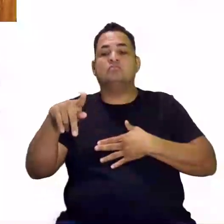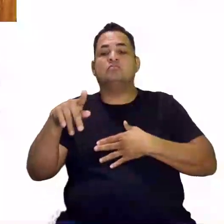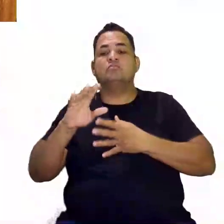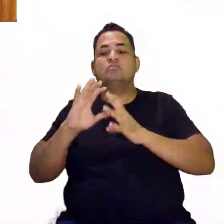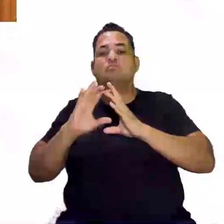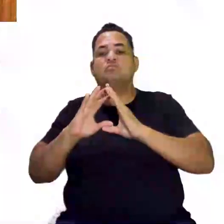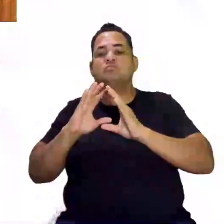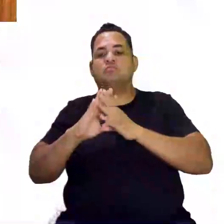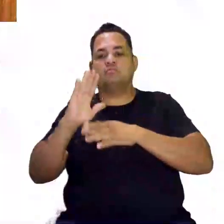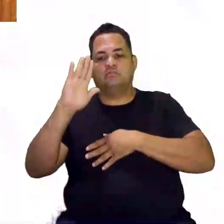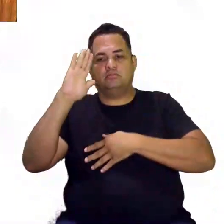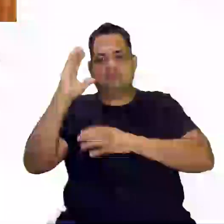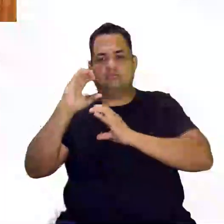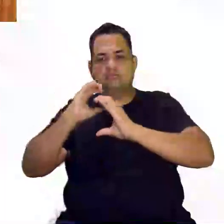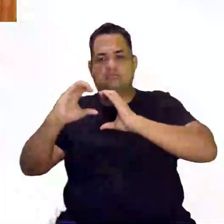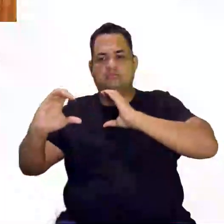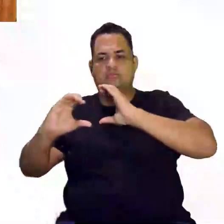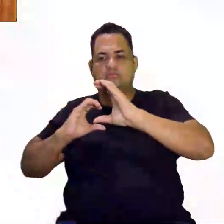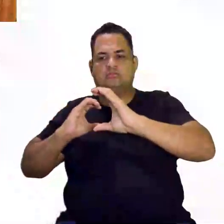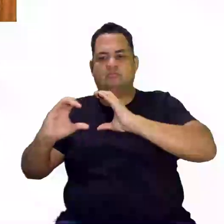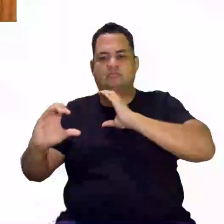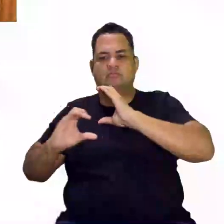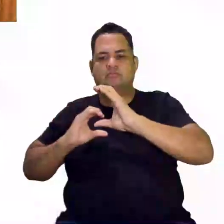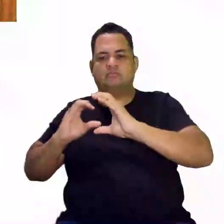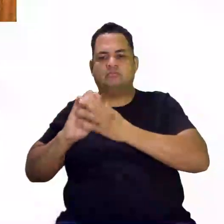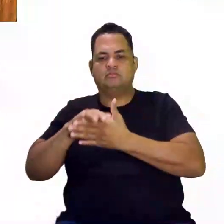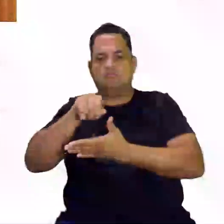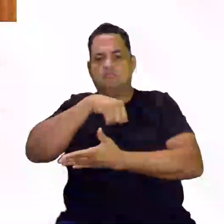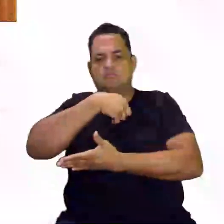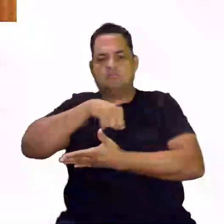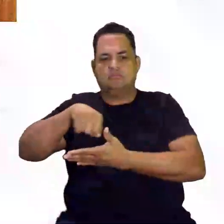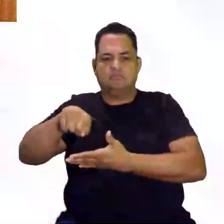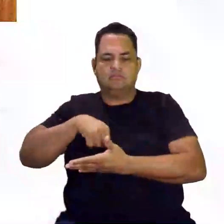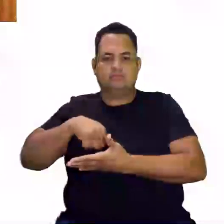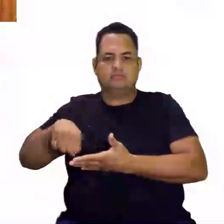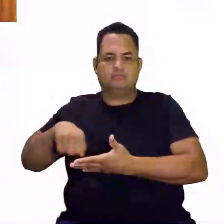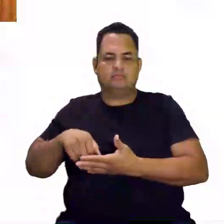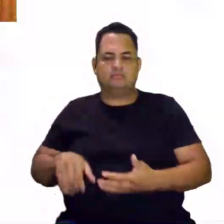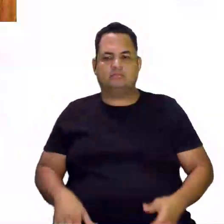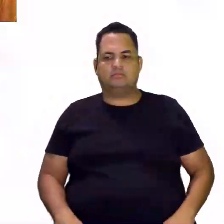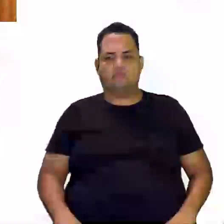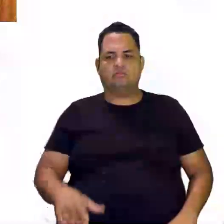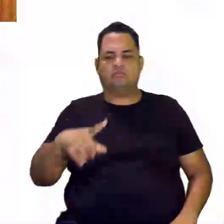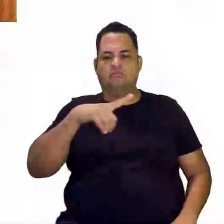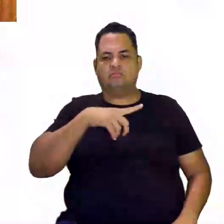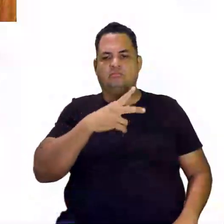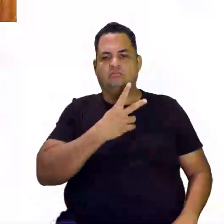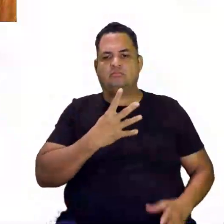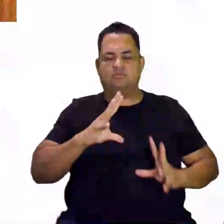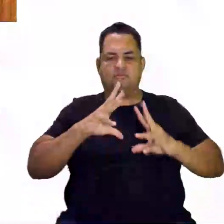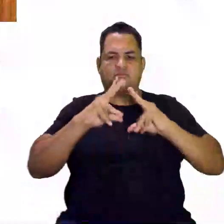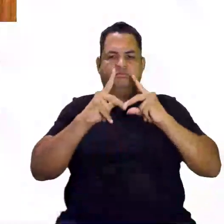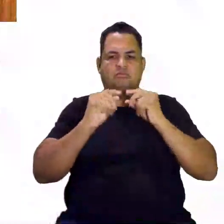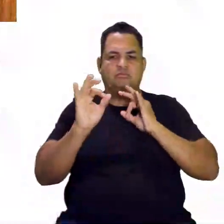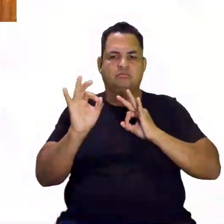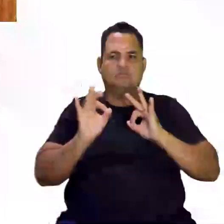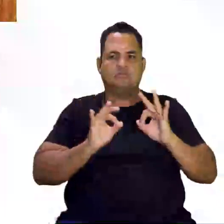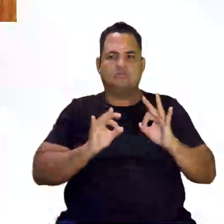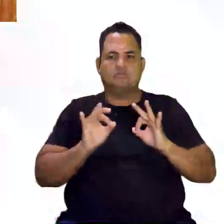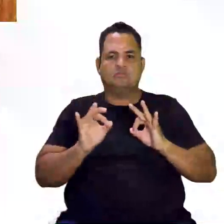sua capacidade de comunicação escrita. Então, existe todo